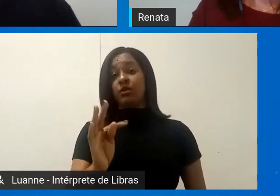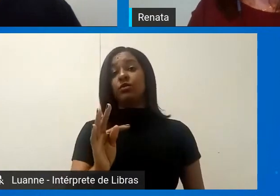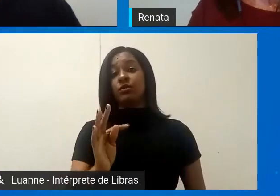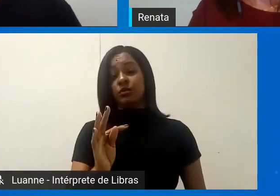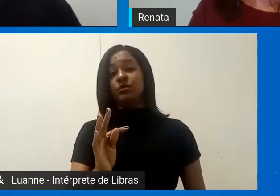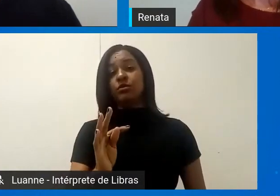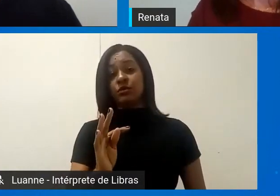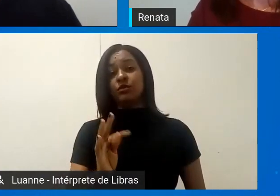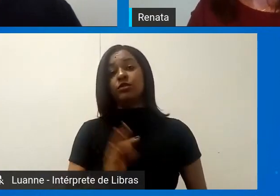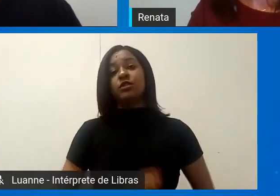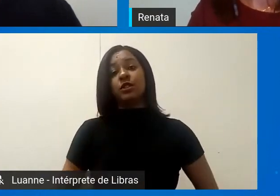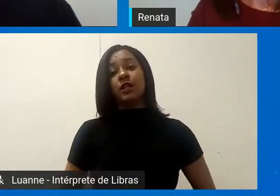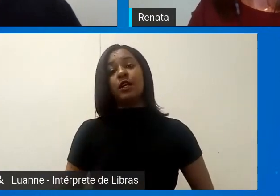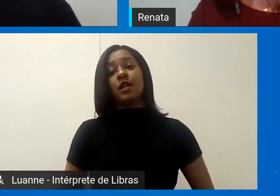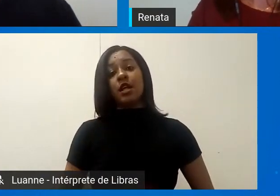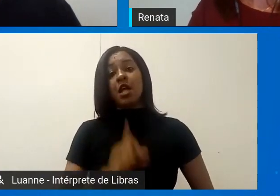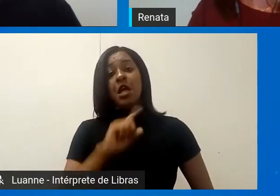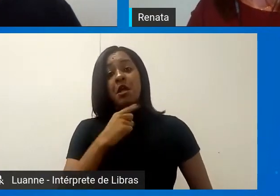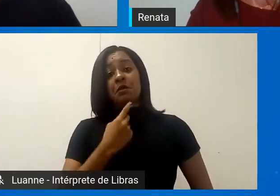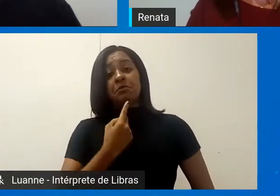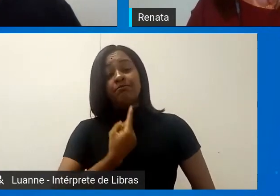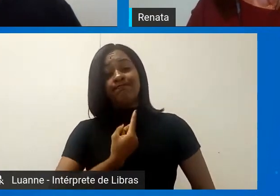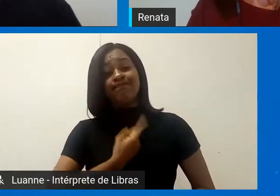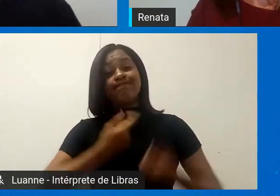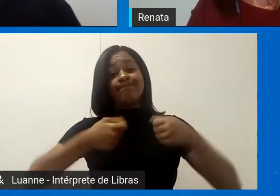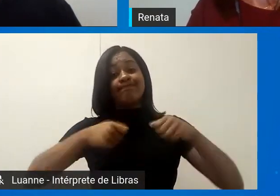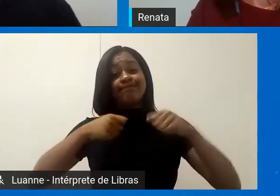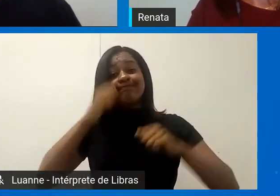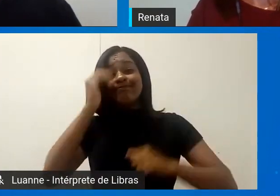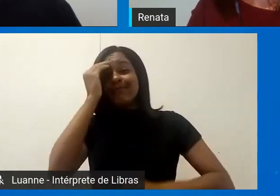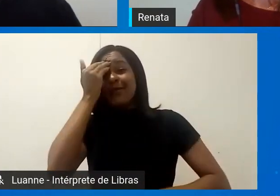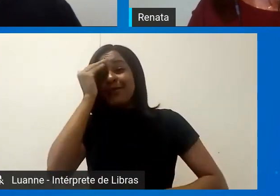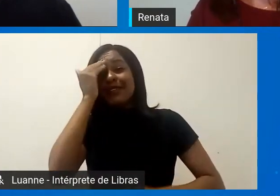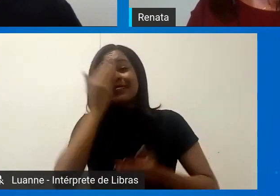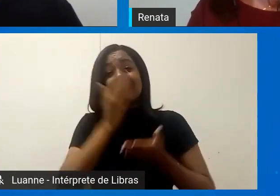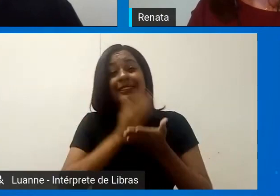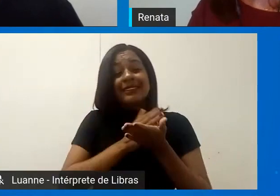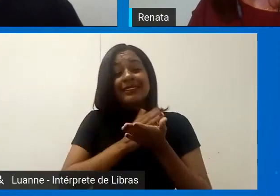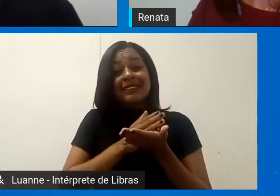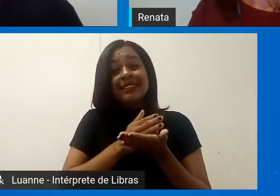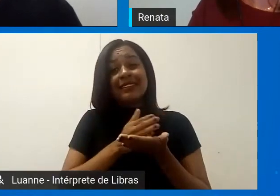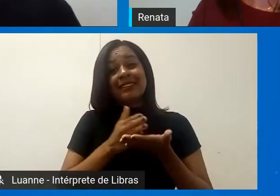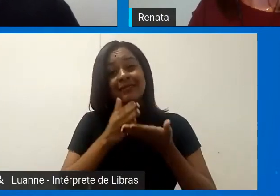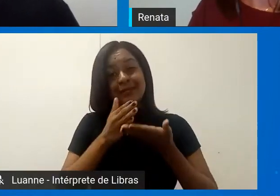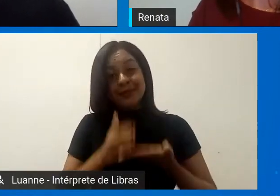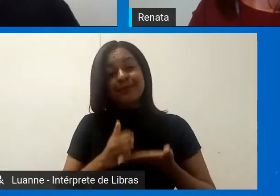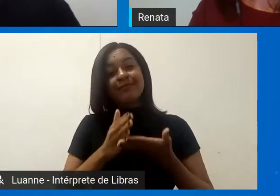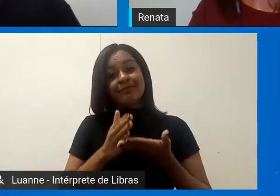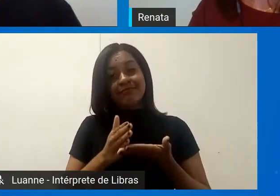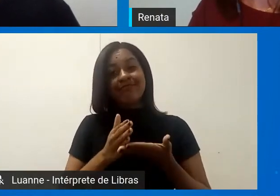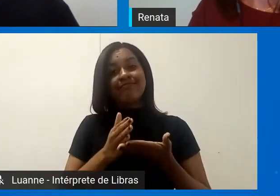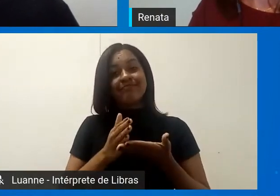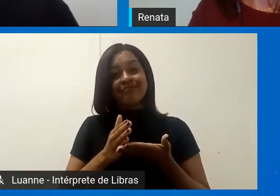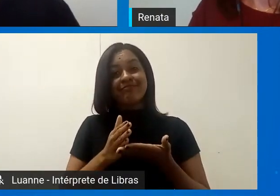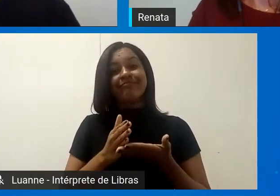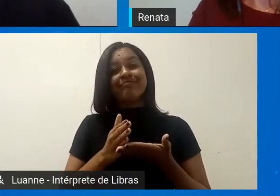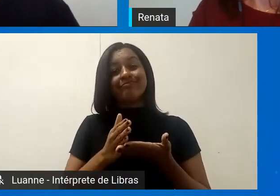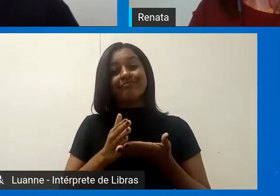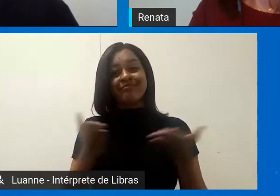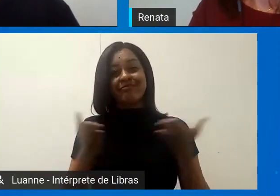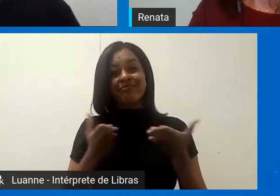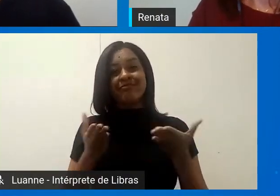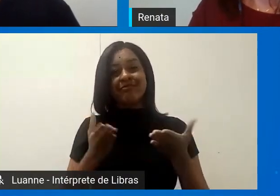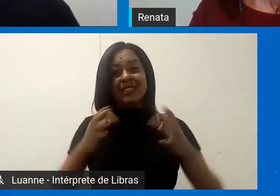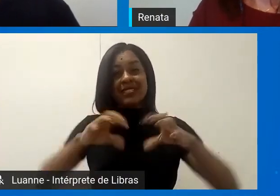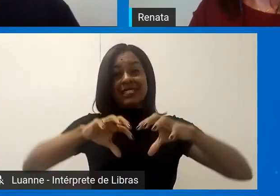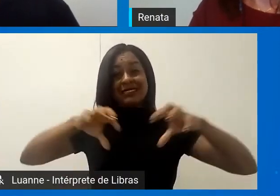é necessário compreender Logo no início que houveram desdobramentos sócios históricos do